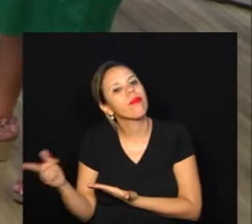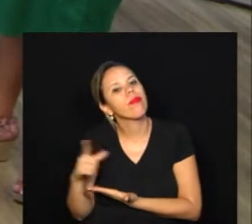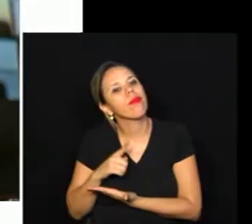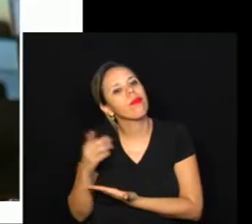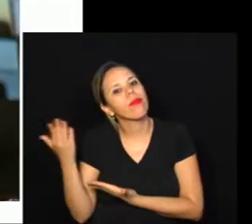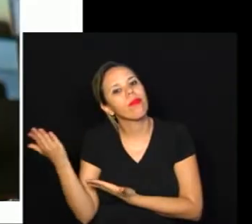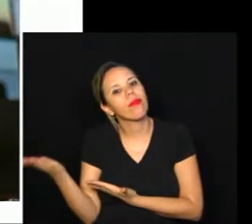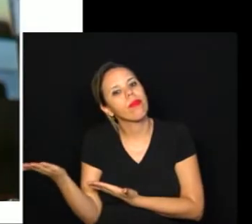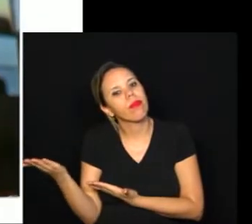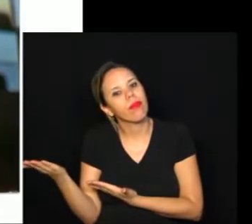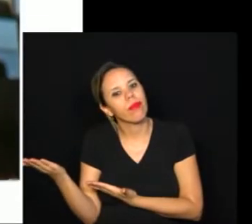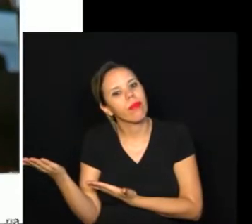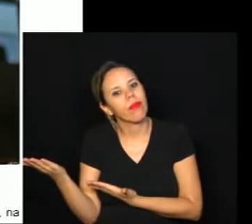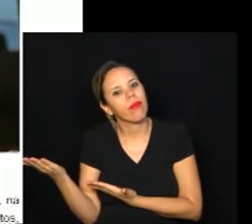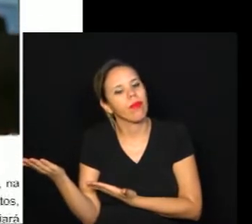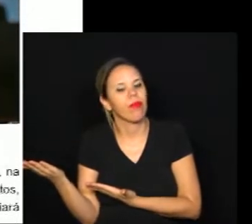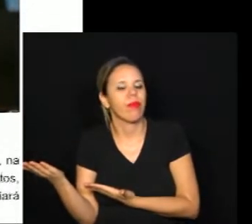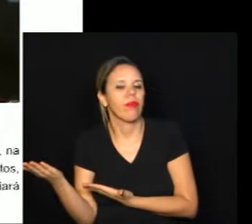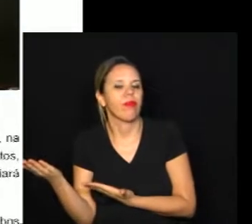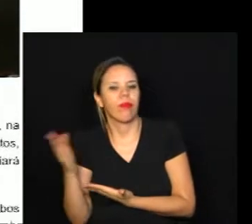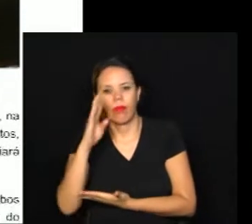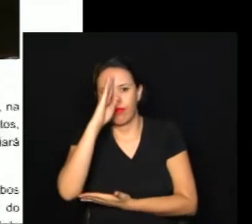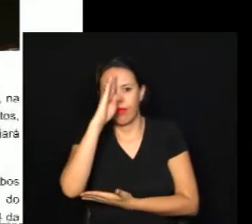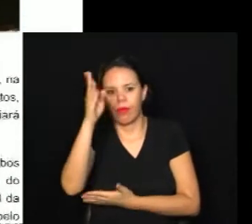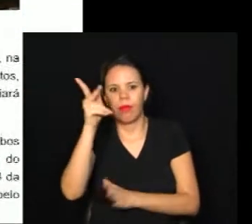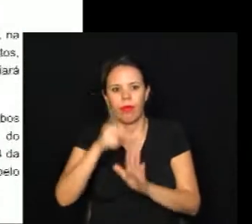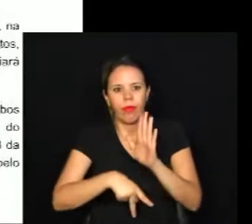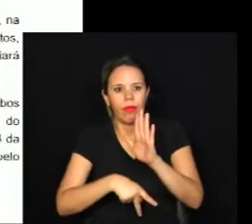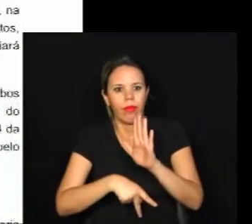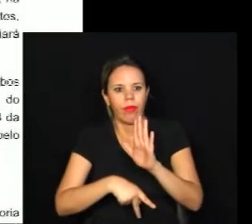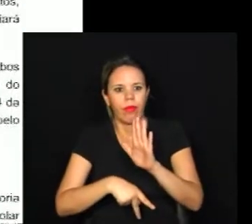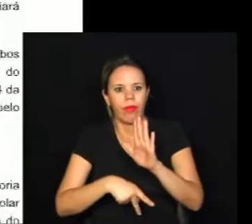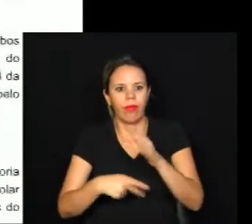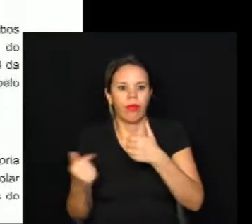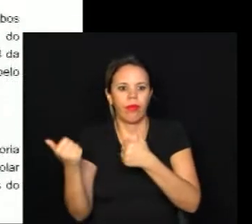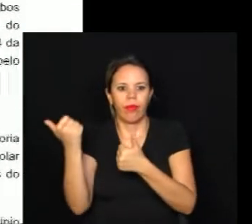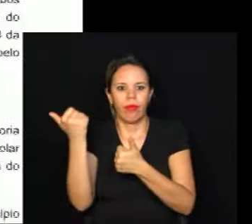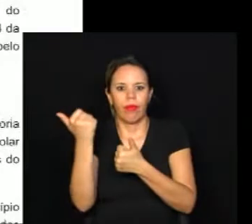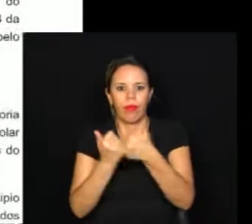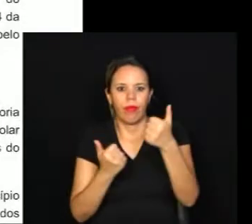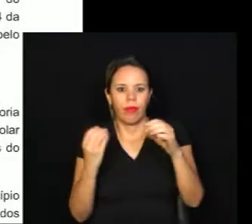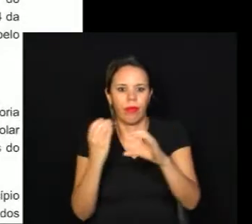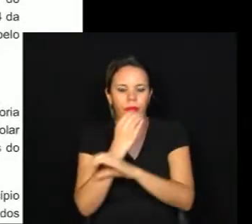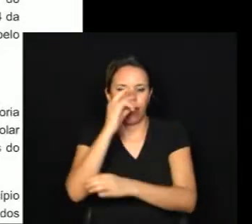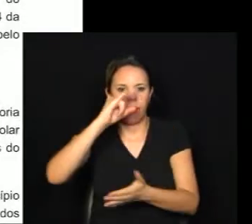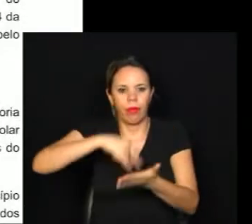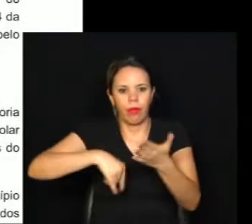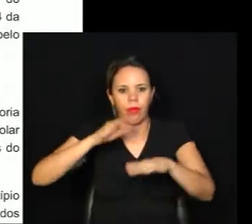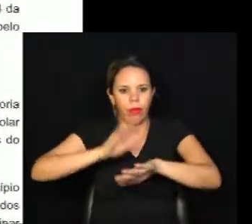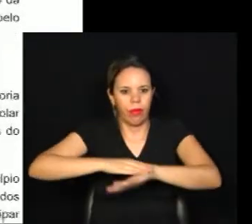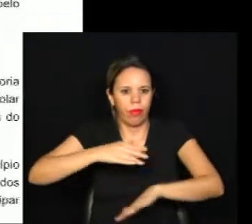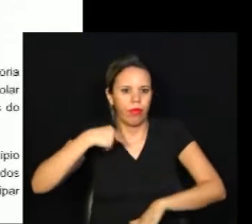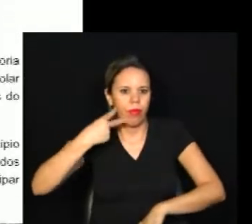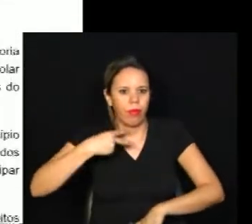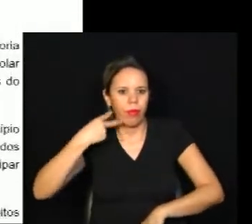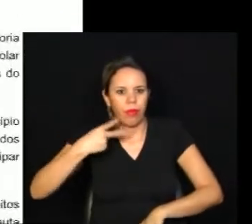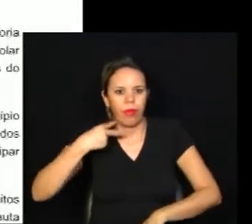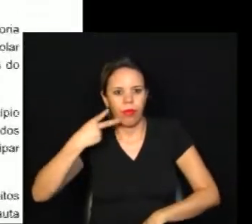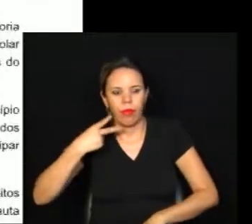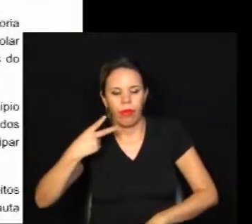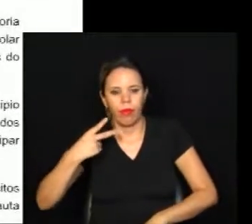aí, inclusive, o destaque para o projeto, é um substitutivo total de autoria do